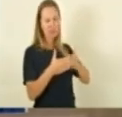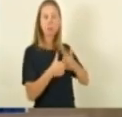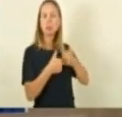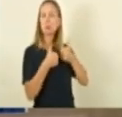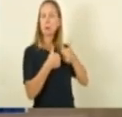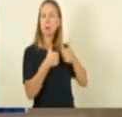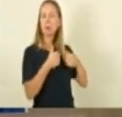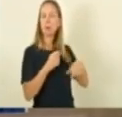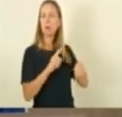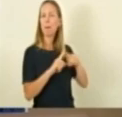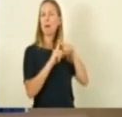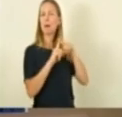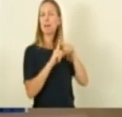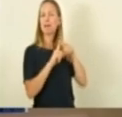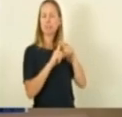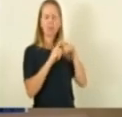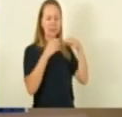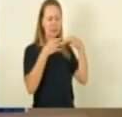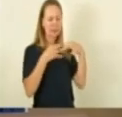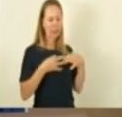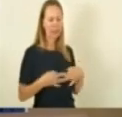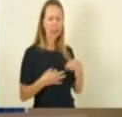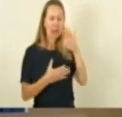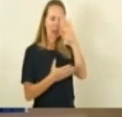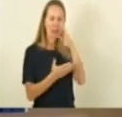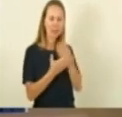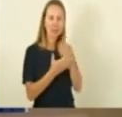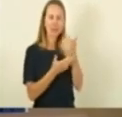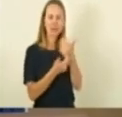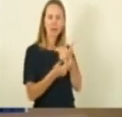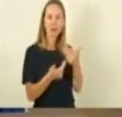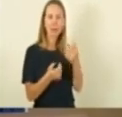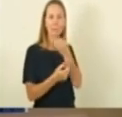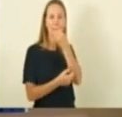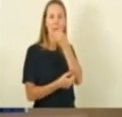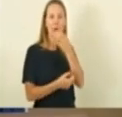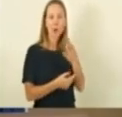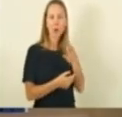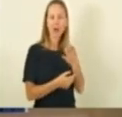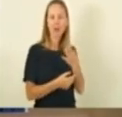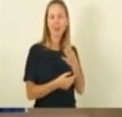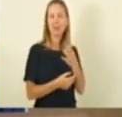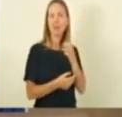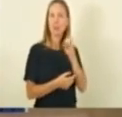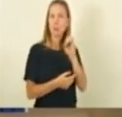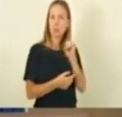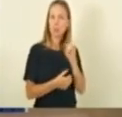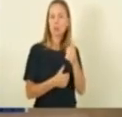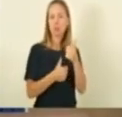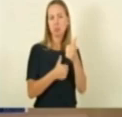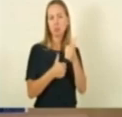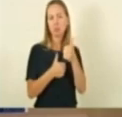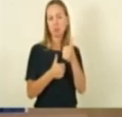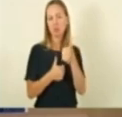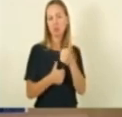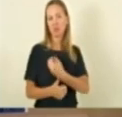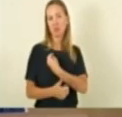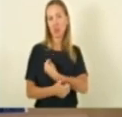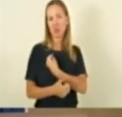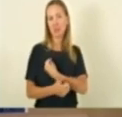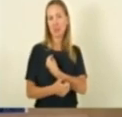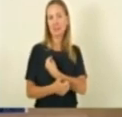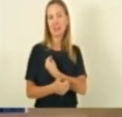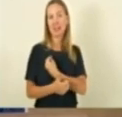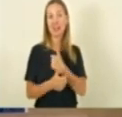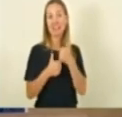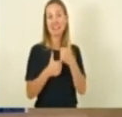vida, né, mais regrada, uma vida acreditando numa coisa boa. E se ele existe, tanto melhor, você apostou no